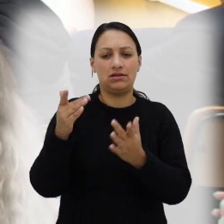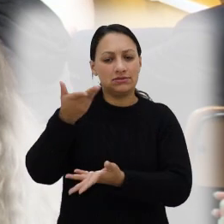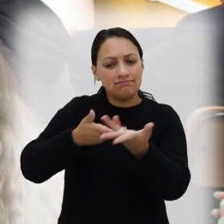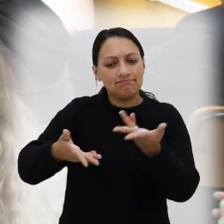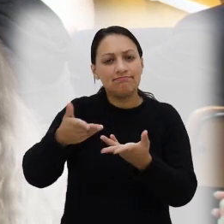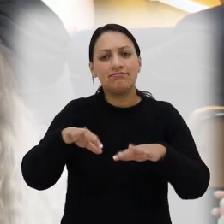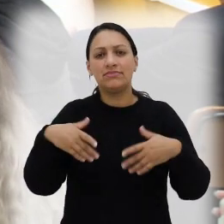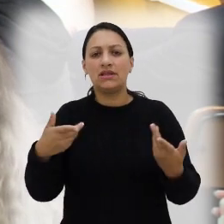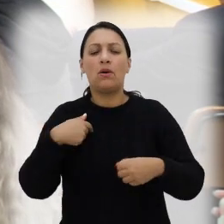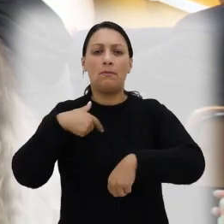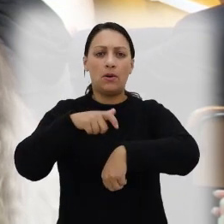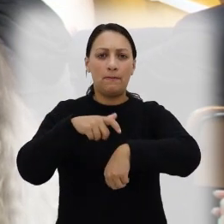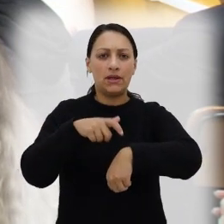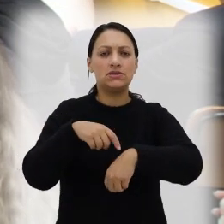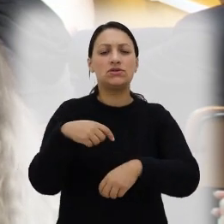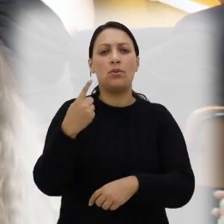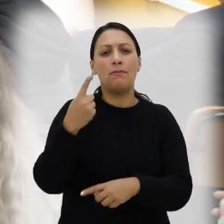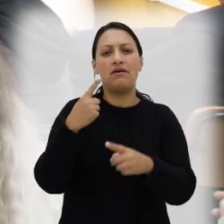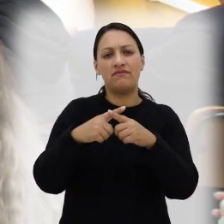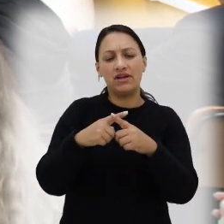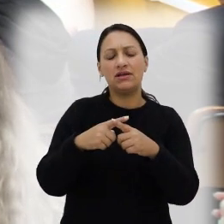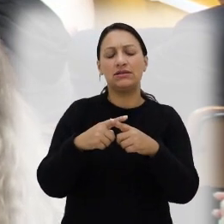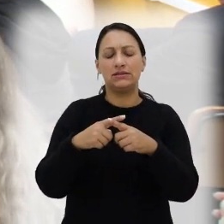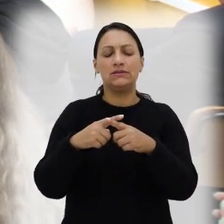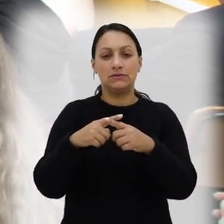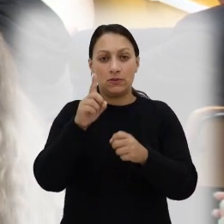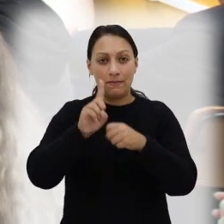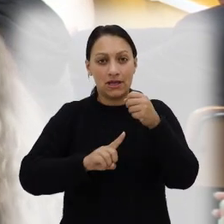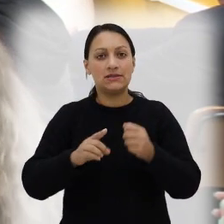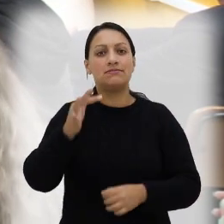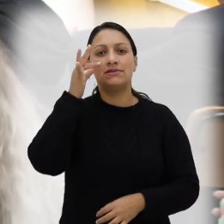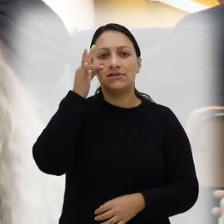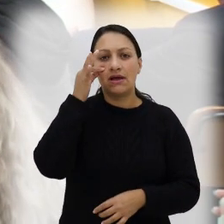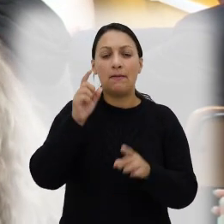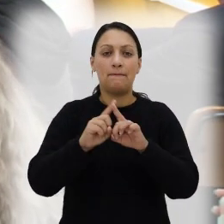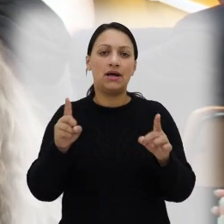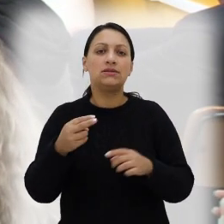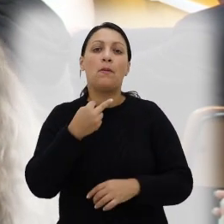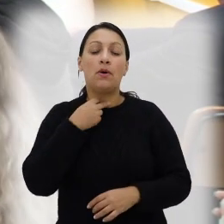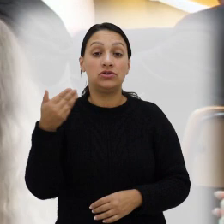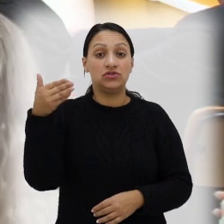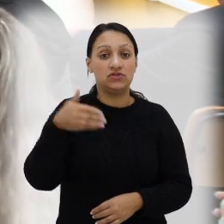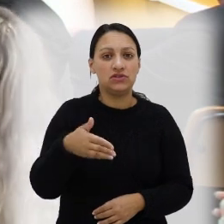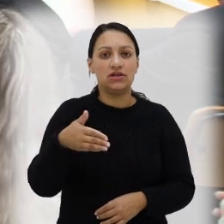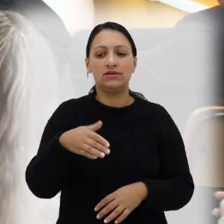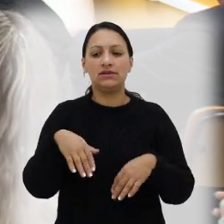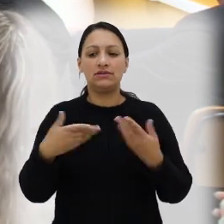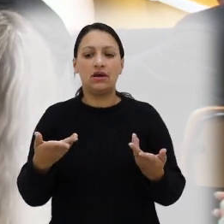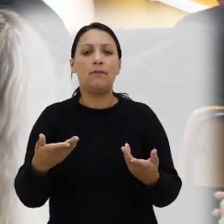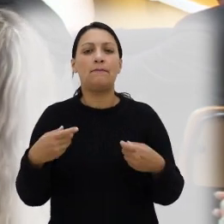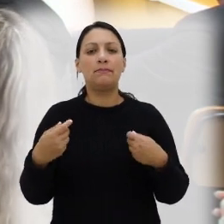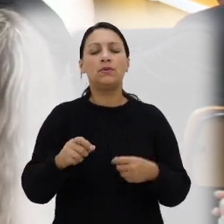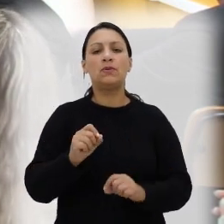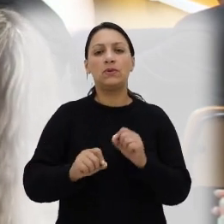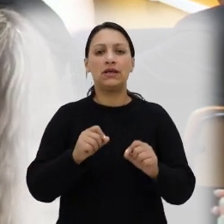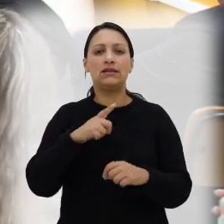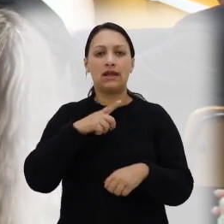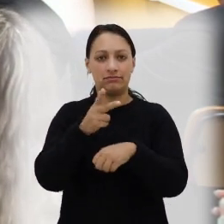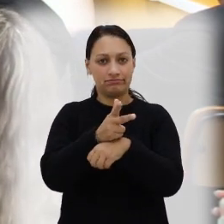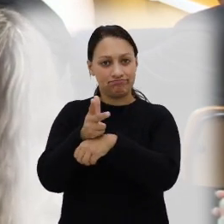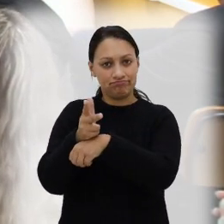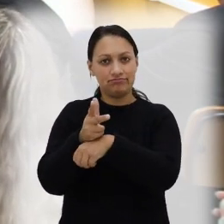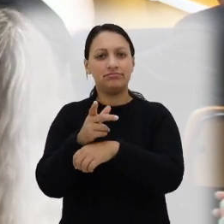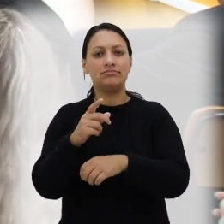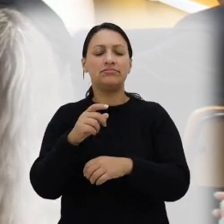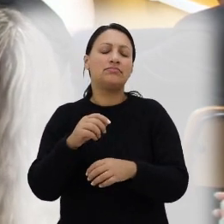alguns momentos, pelo menos uma vez ao mês é presencial, mas não deu para vir, vai ter o híbrido. Né? Talvez tenha alguma perda